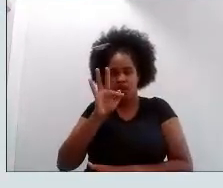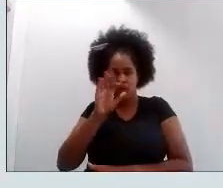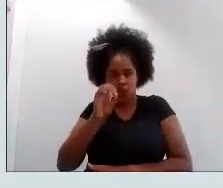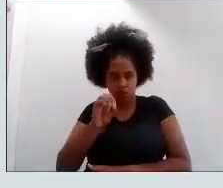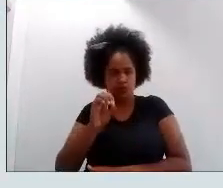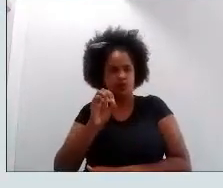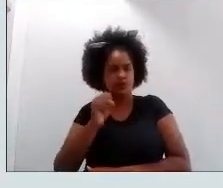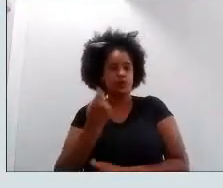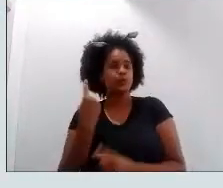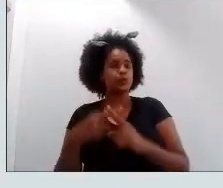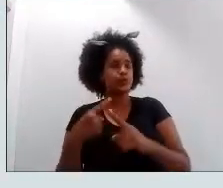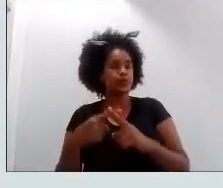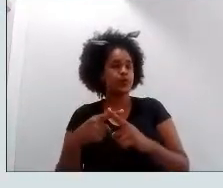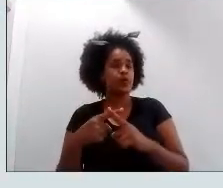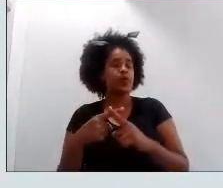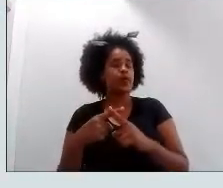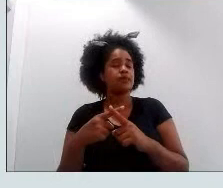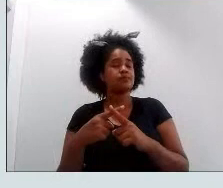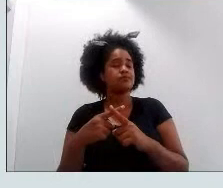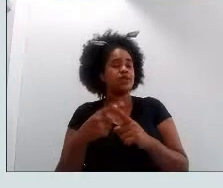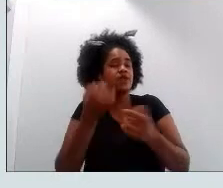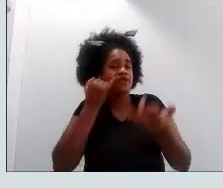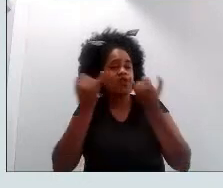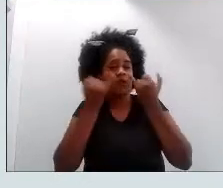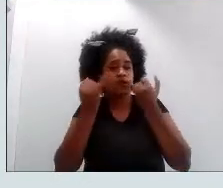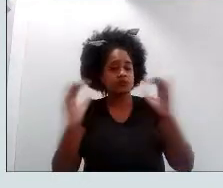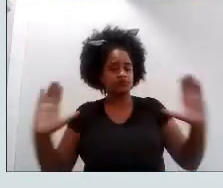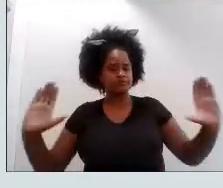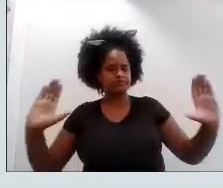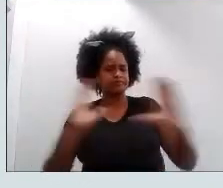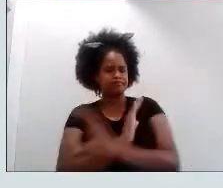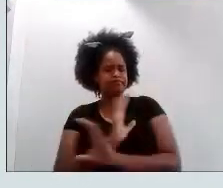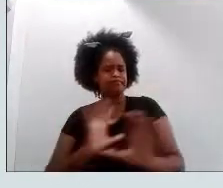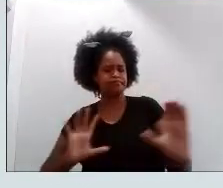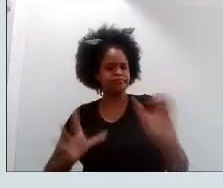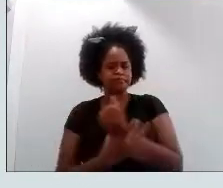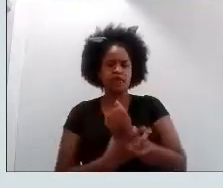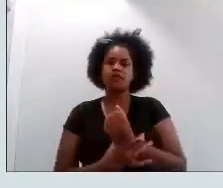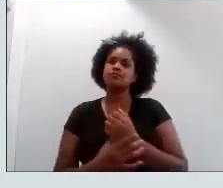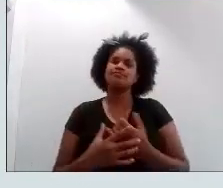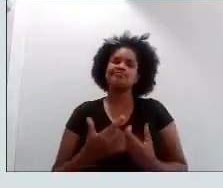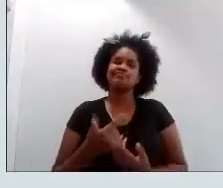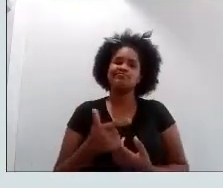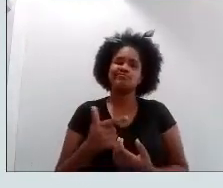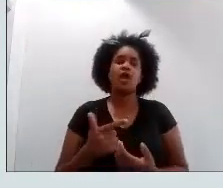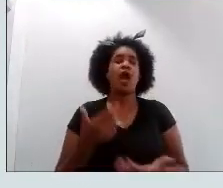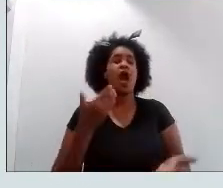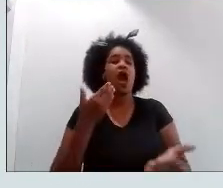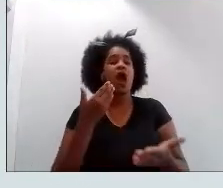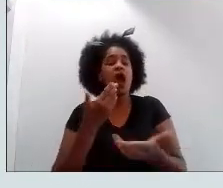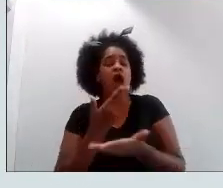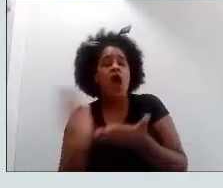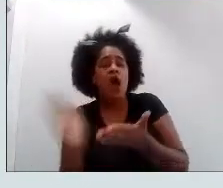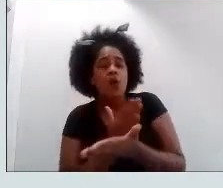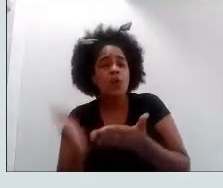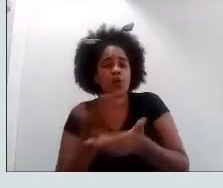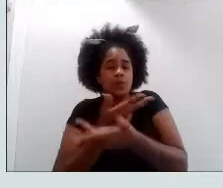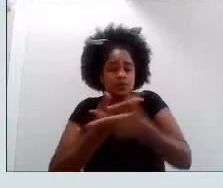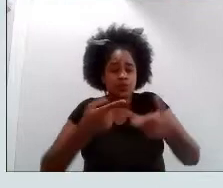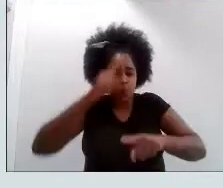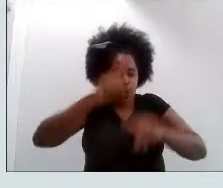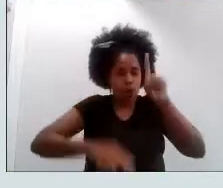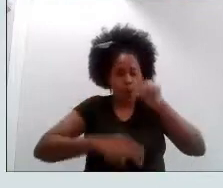apresentam informações completas, informações seguras. Muitos materiais eles se perderam. Eu vou ler um